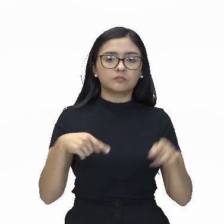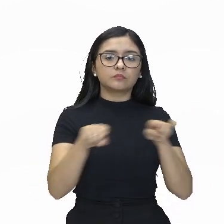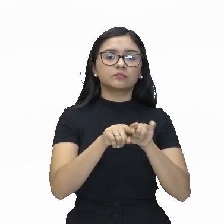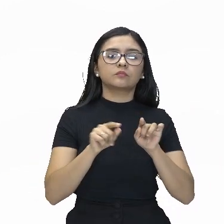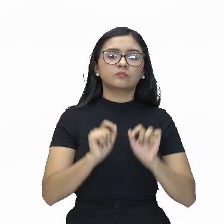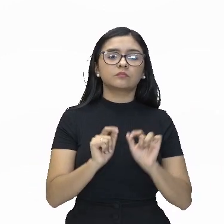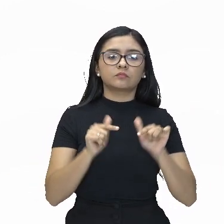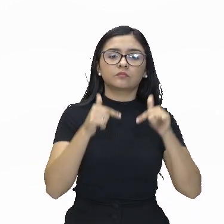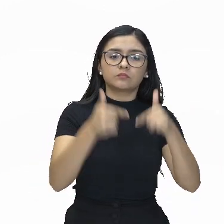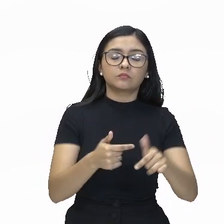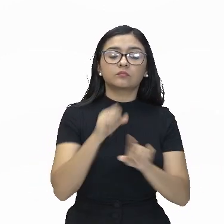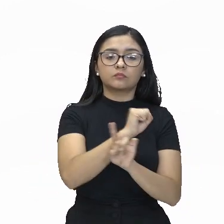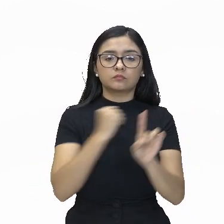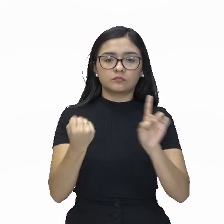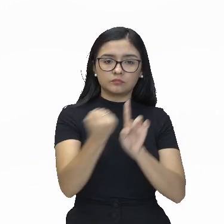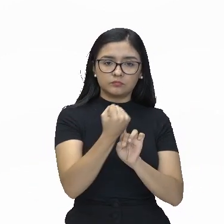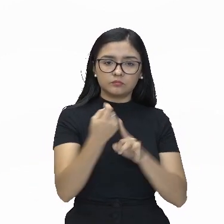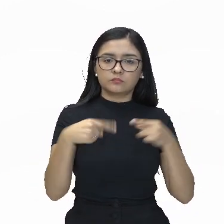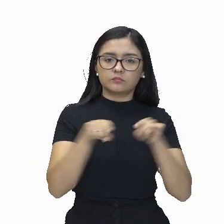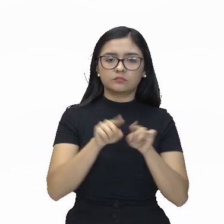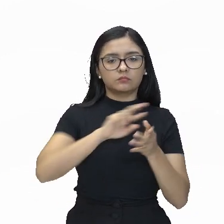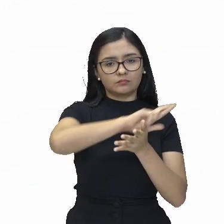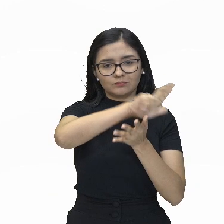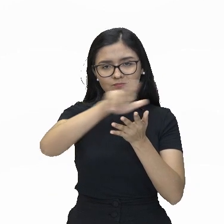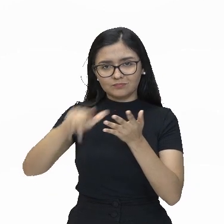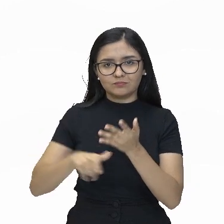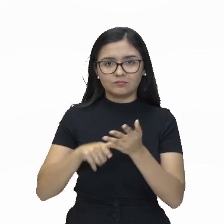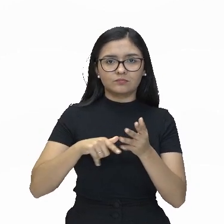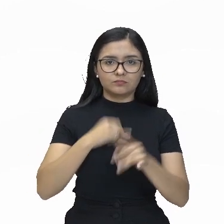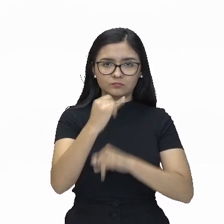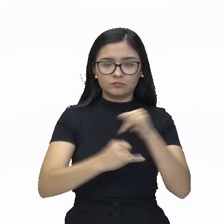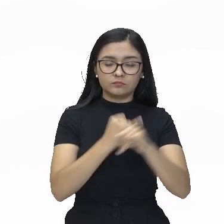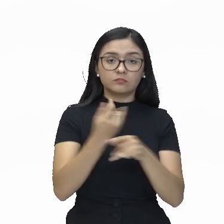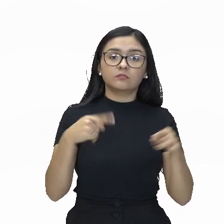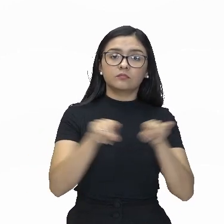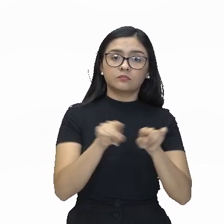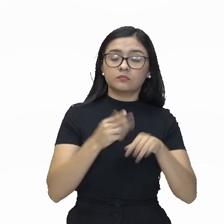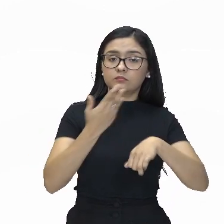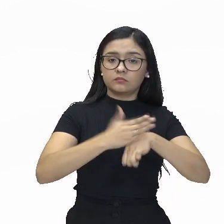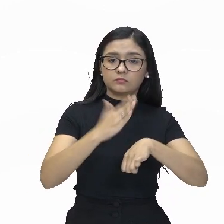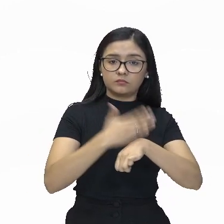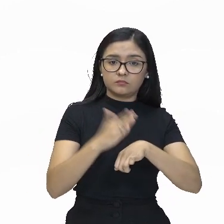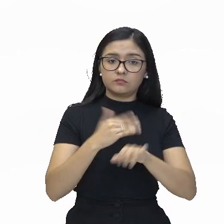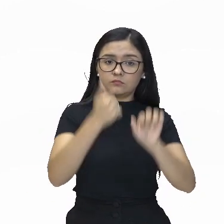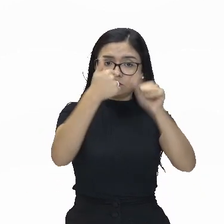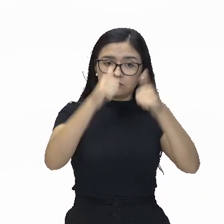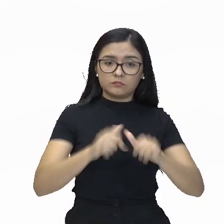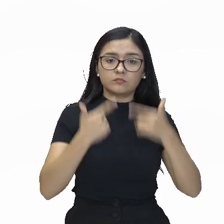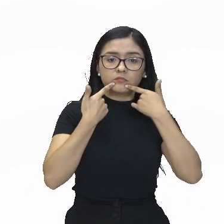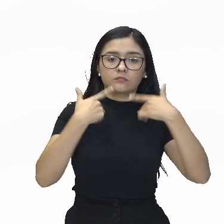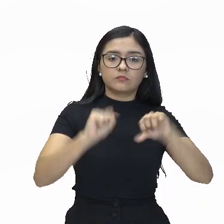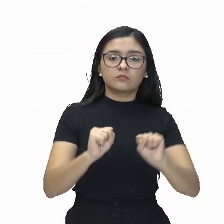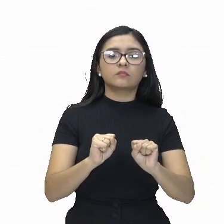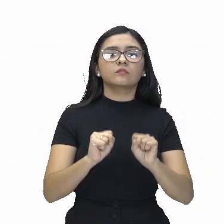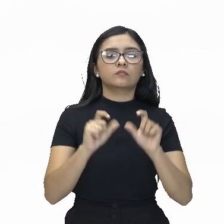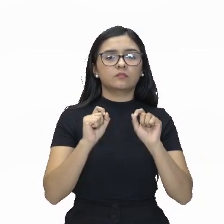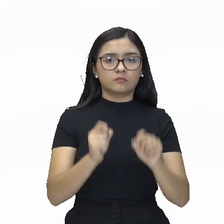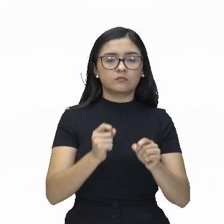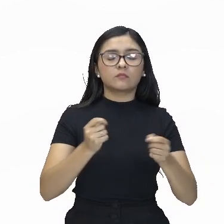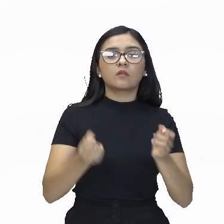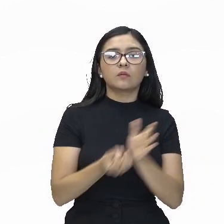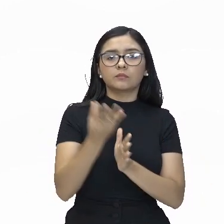de atuação social e diversas mídias, bem como prática de análise linguística na